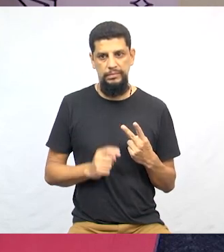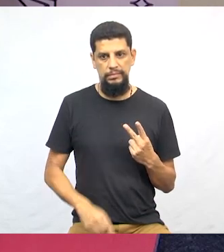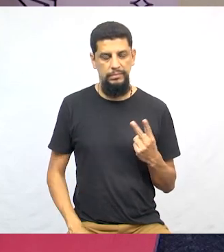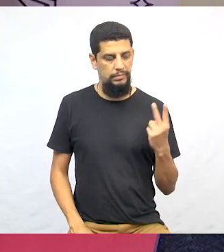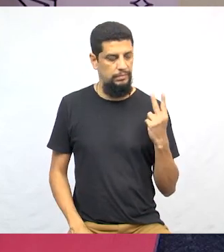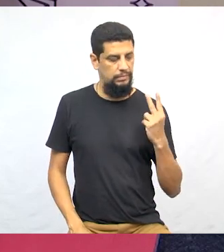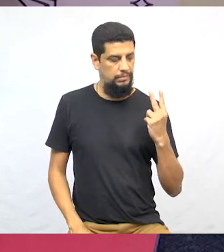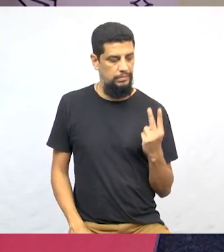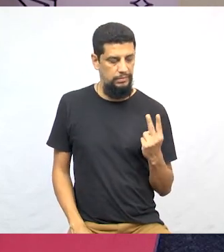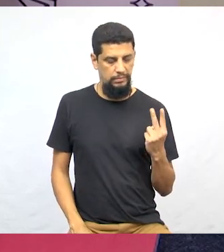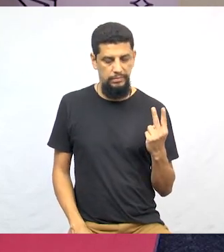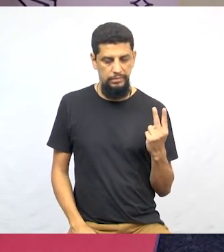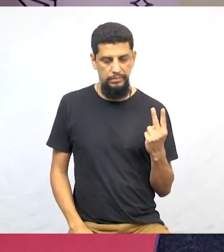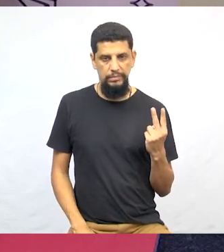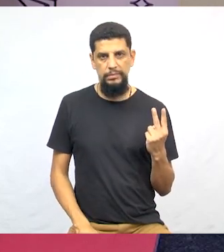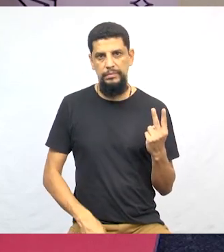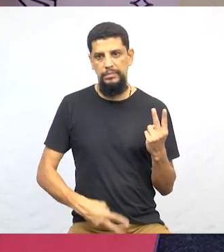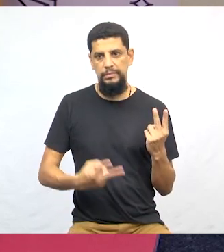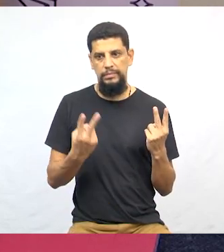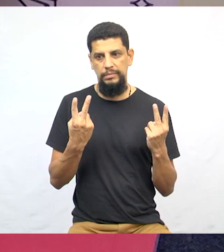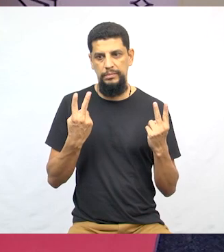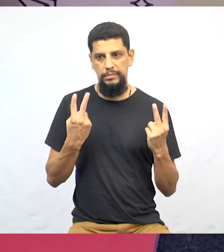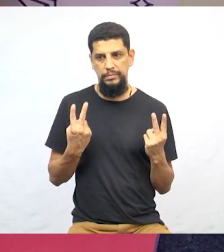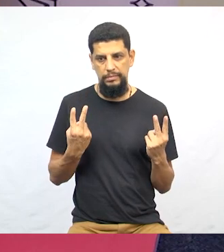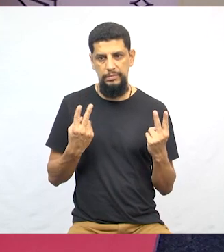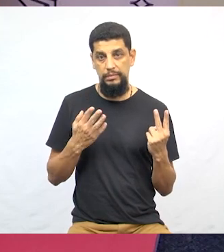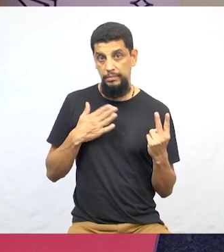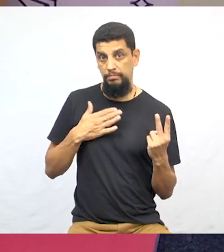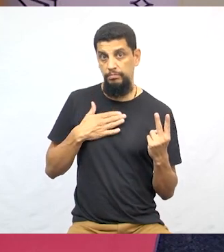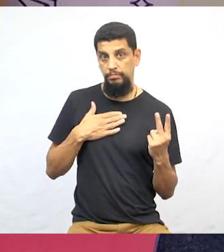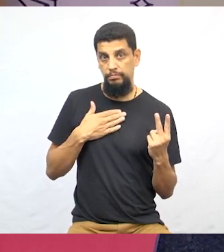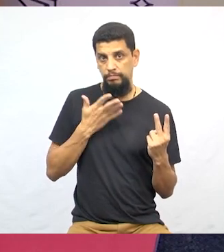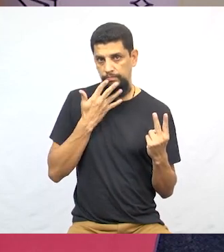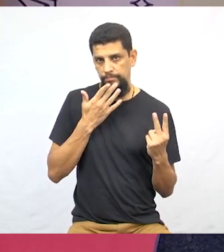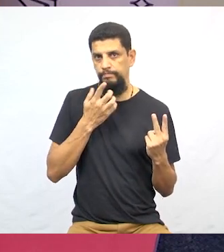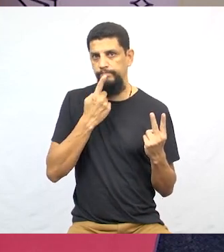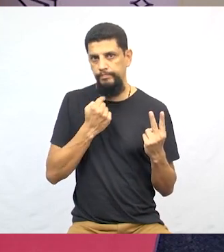1, 2 bolinhas azuis. Então, eu vou pegar 2. Se a minha cor é...